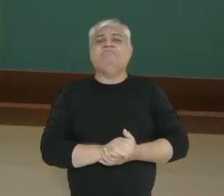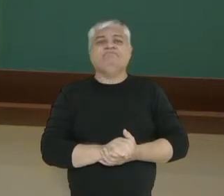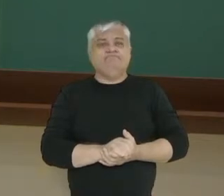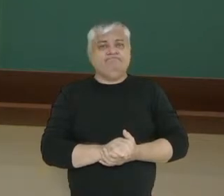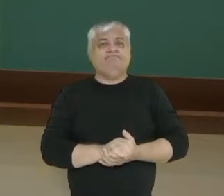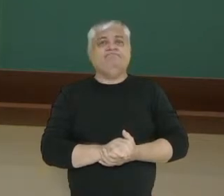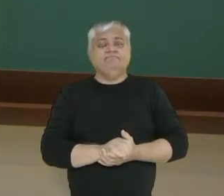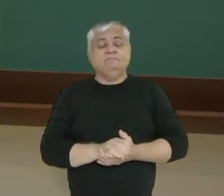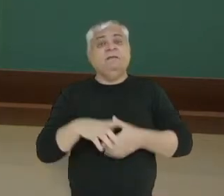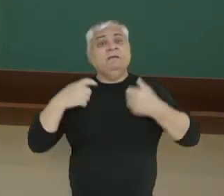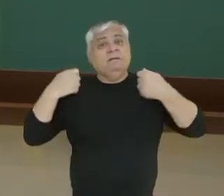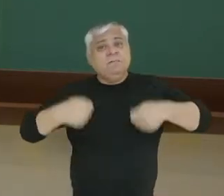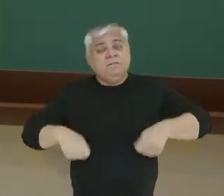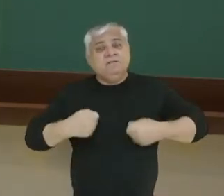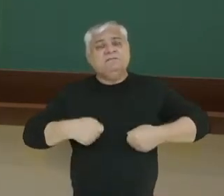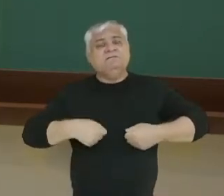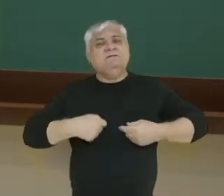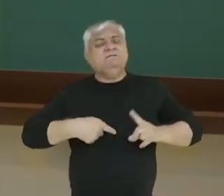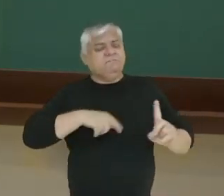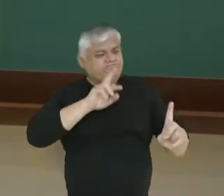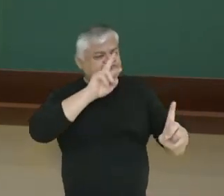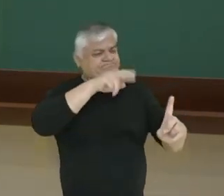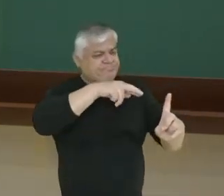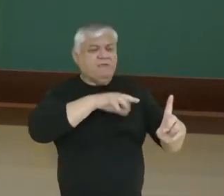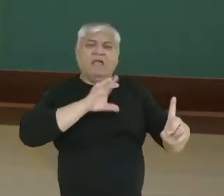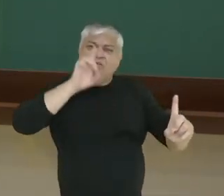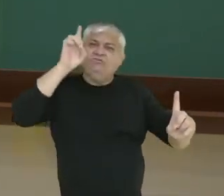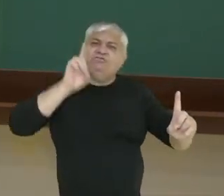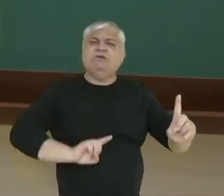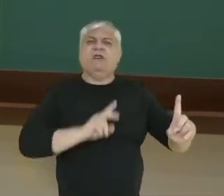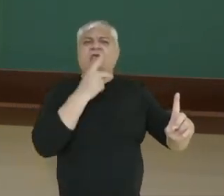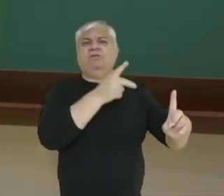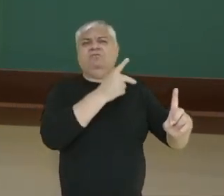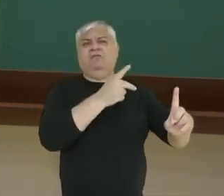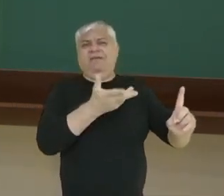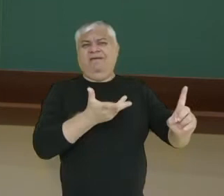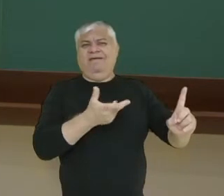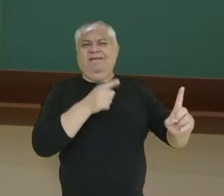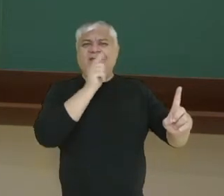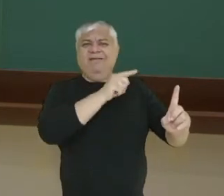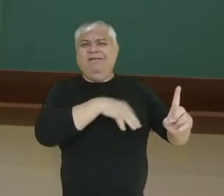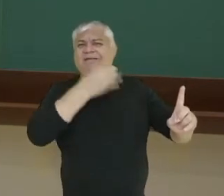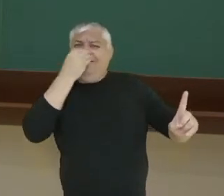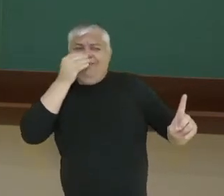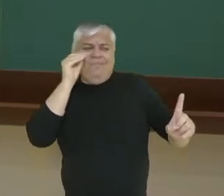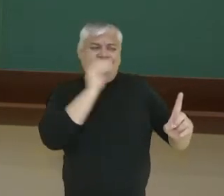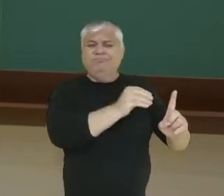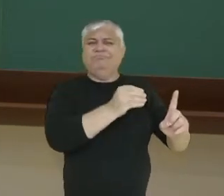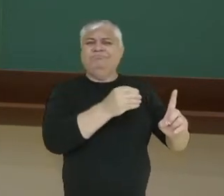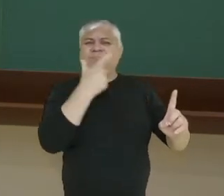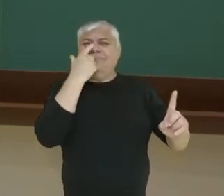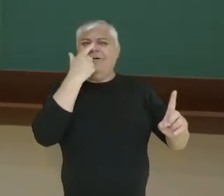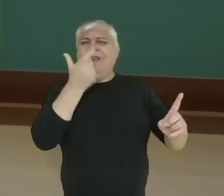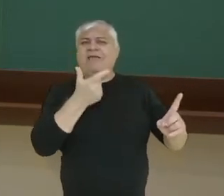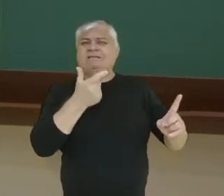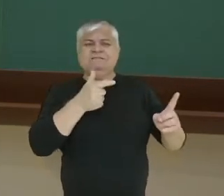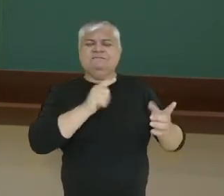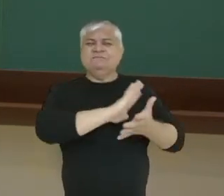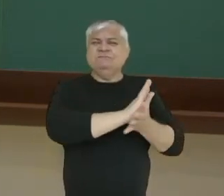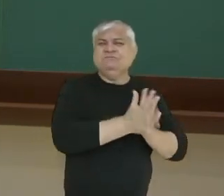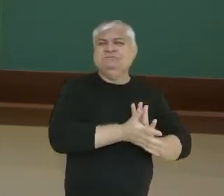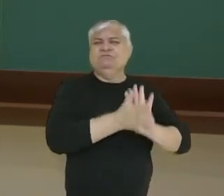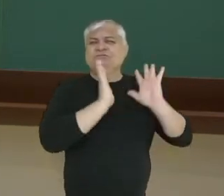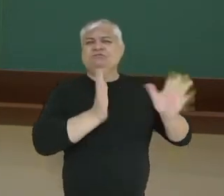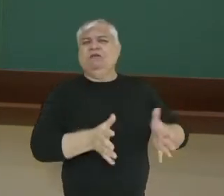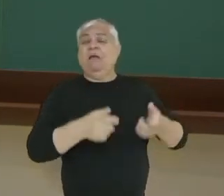precisa reconhecer direitos que foram arrancados dessas populações e que são necessários para nós